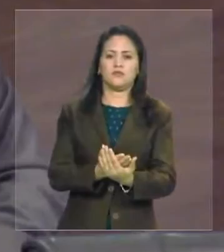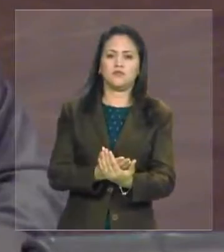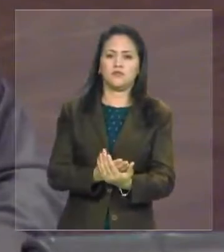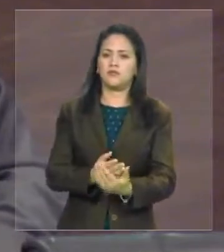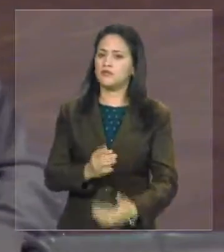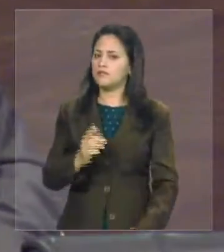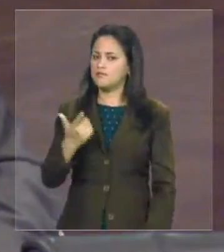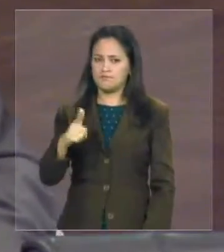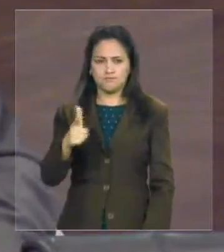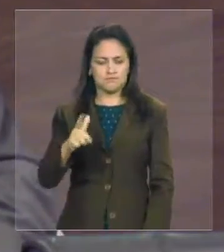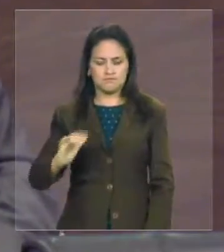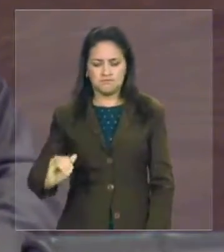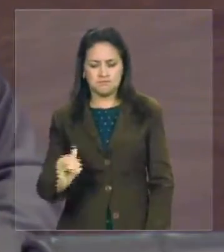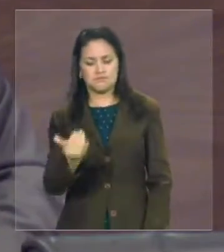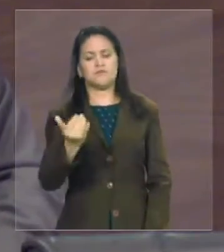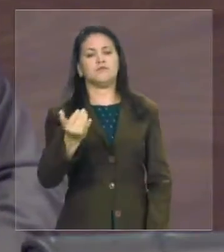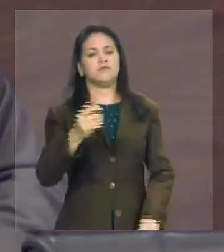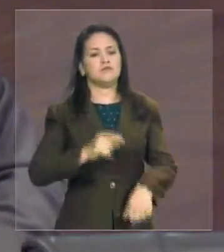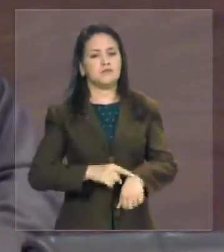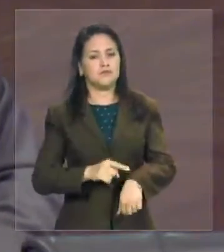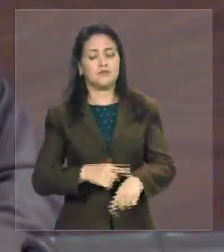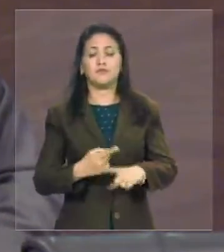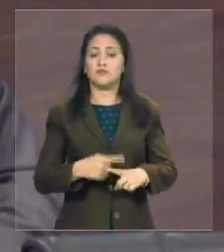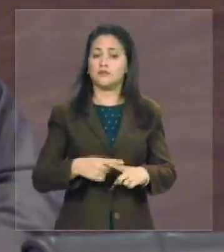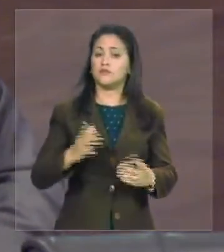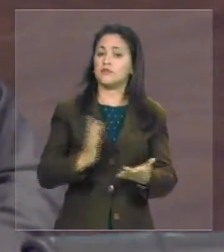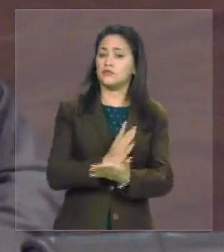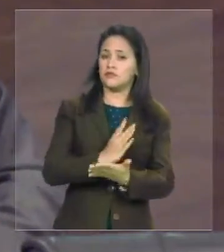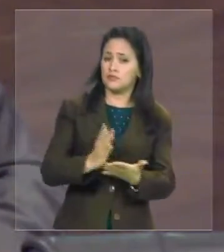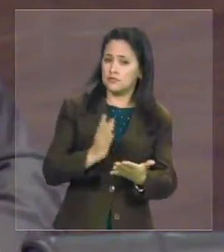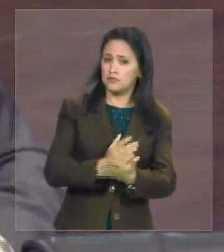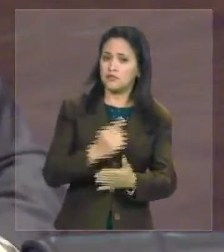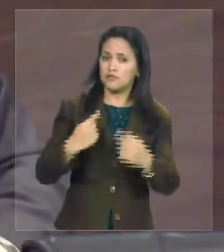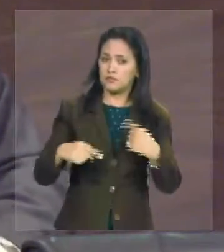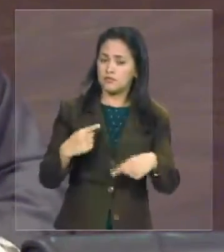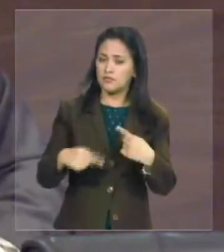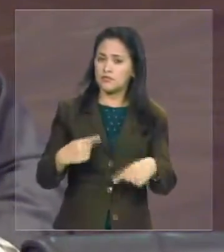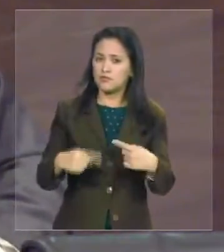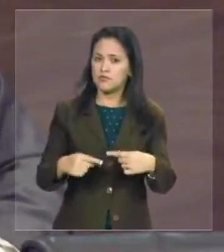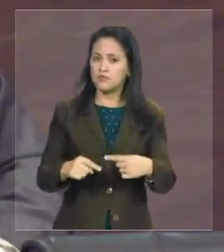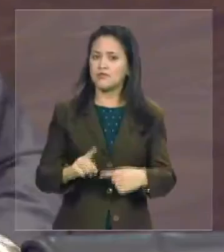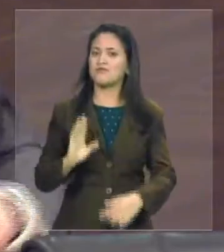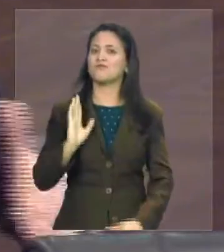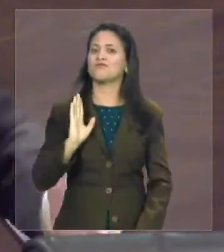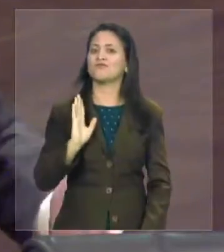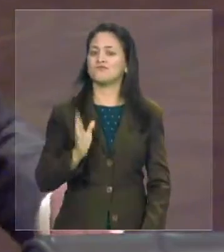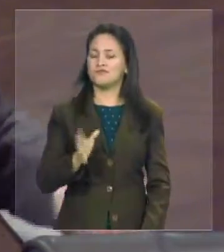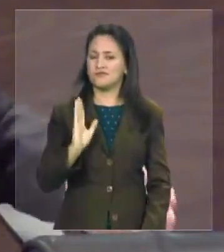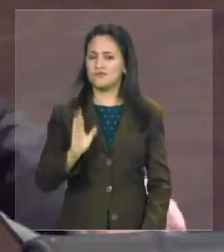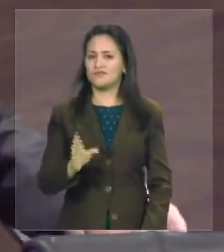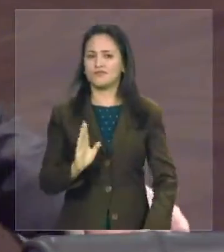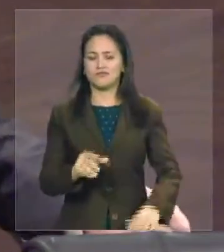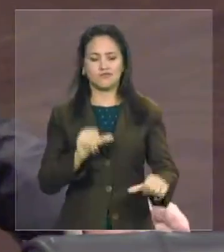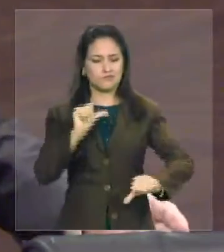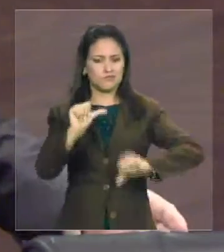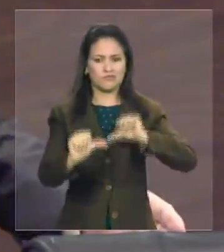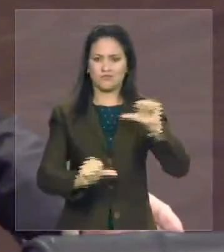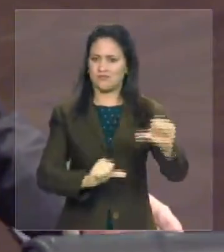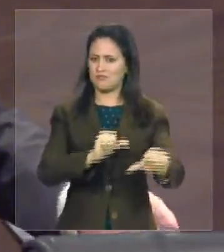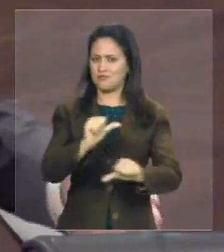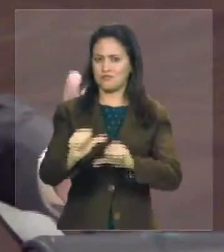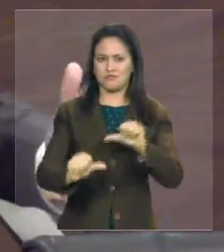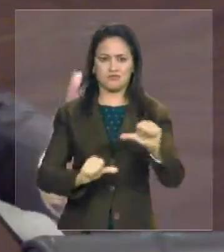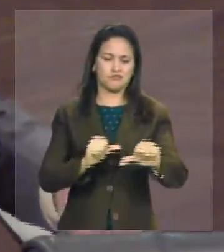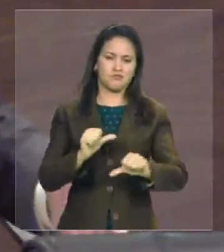o momento, porque tem políticos por aí que já mudaram do governo, que eram do governo